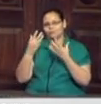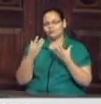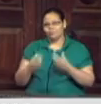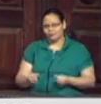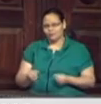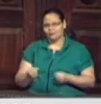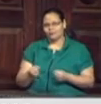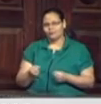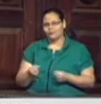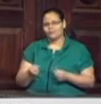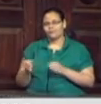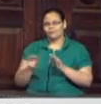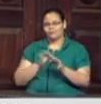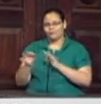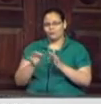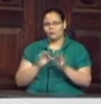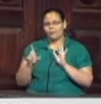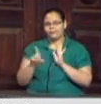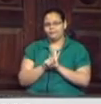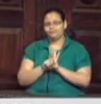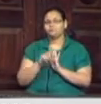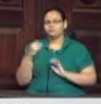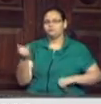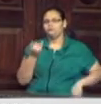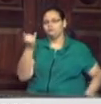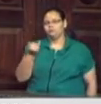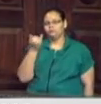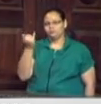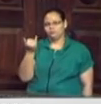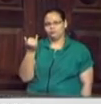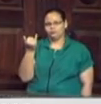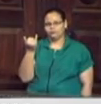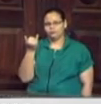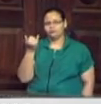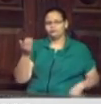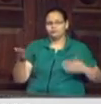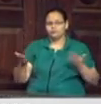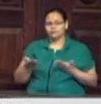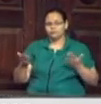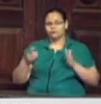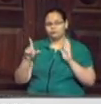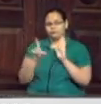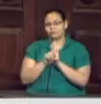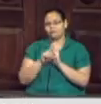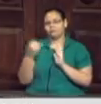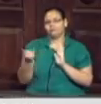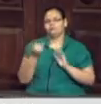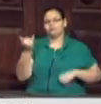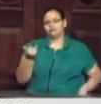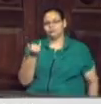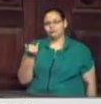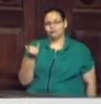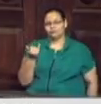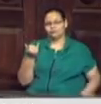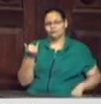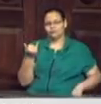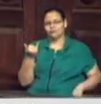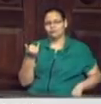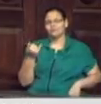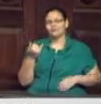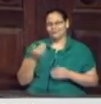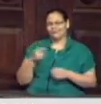aprovação, né, do projeto de lei, que é muito importante, e agora a lei que é muito importante para